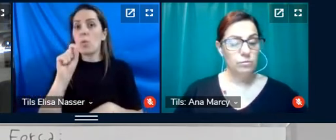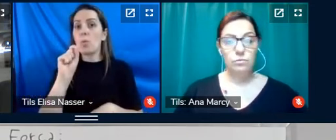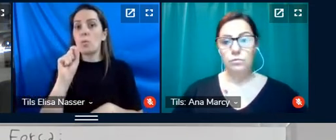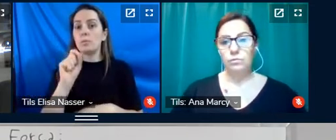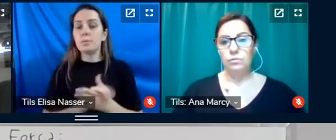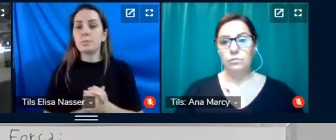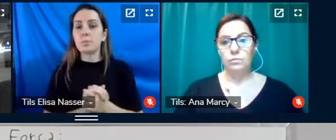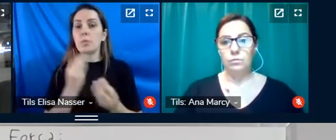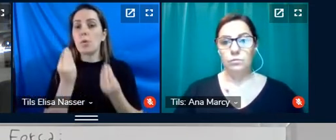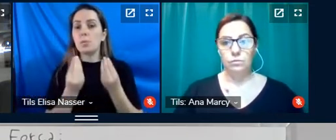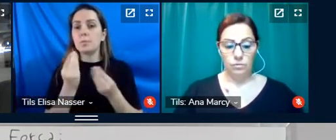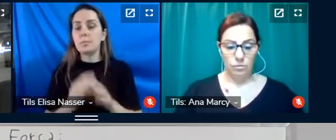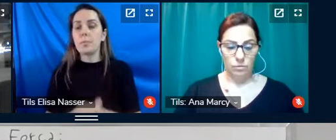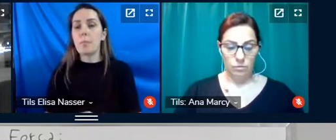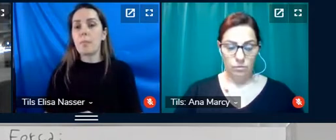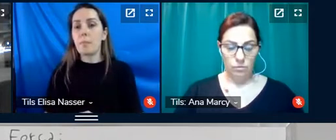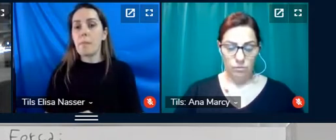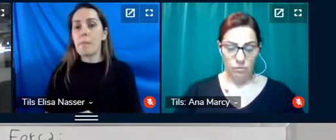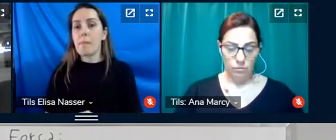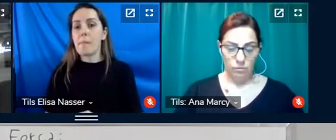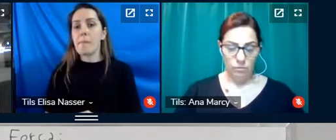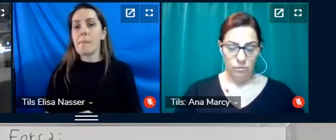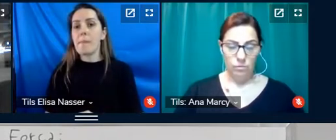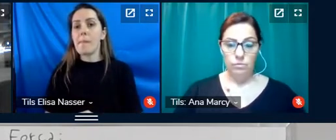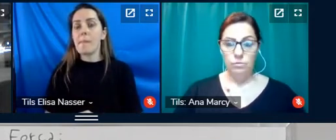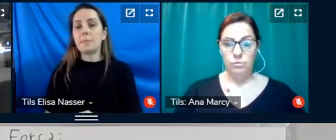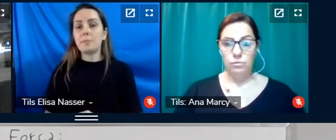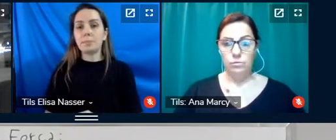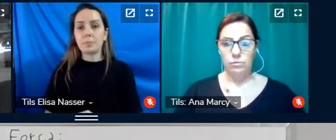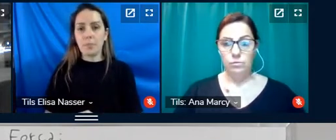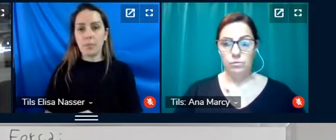Representação matemática da força. Vamos colocar aqui.